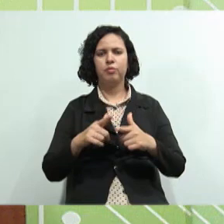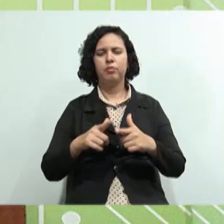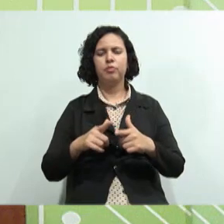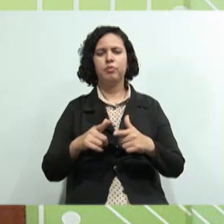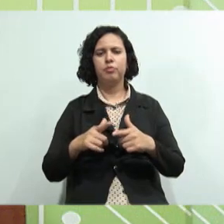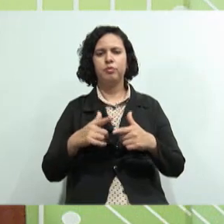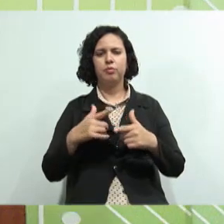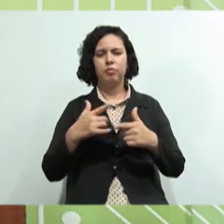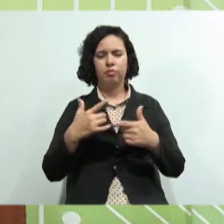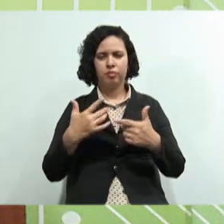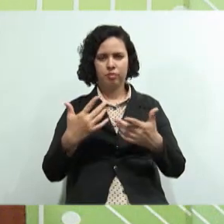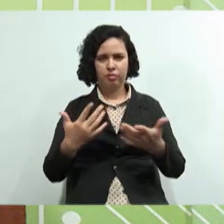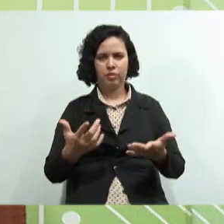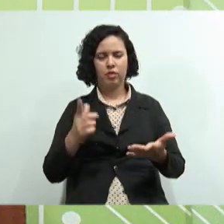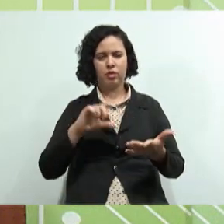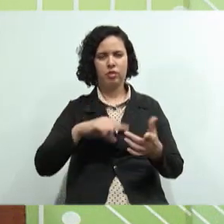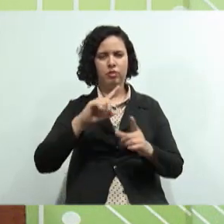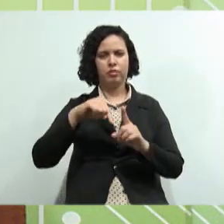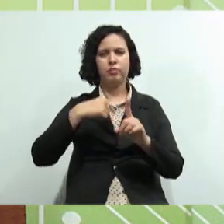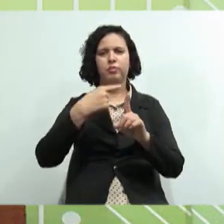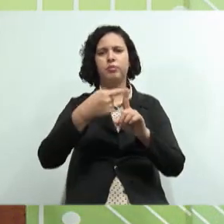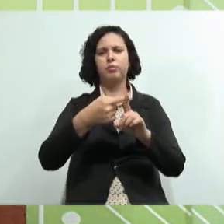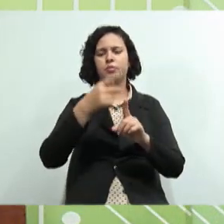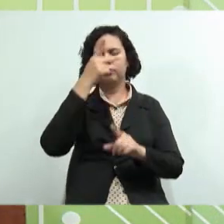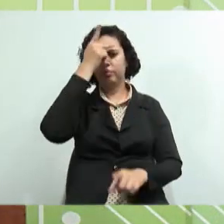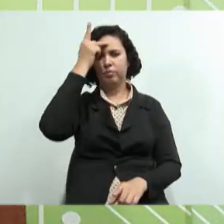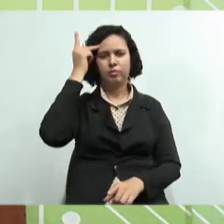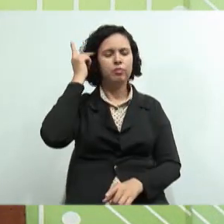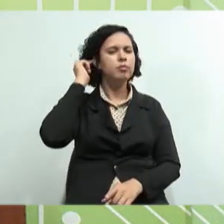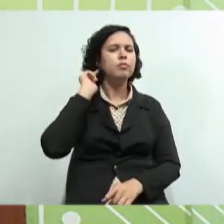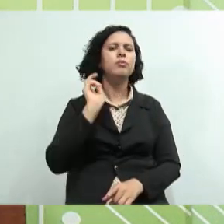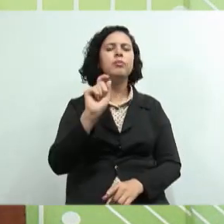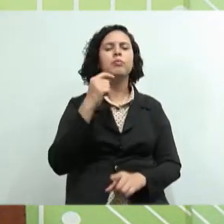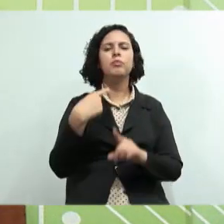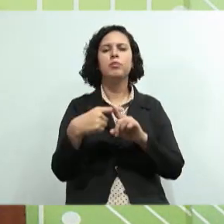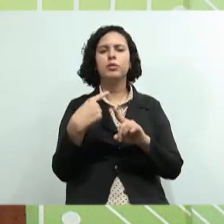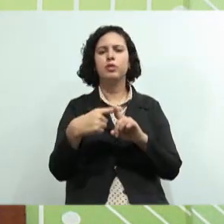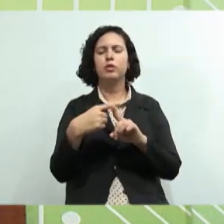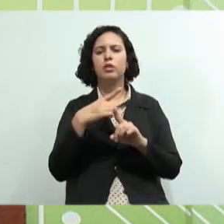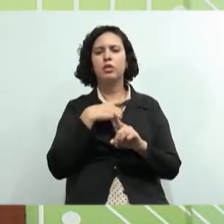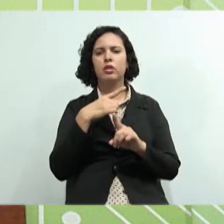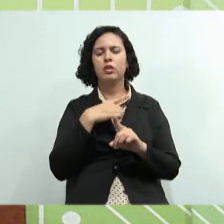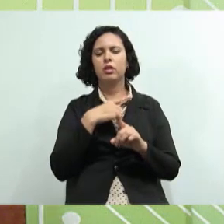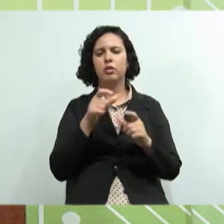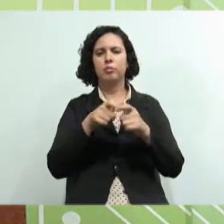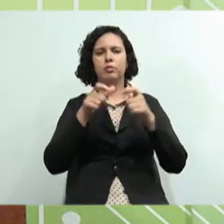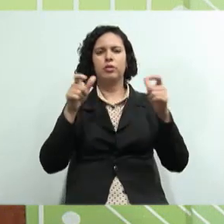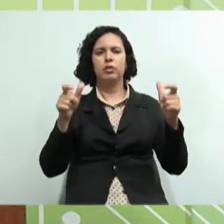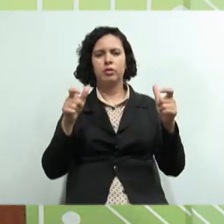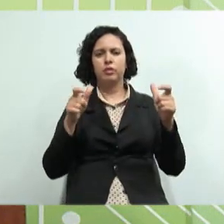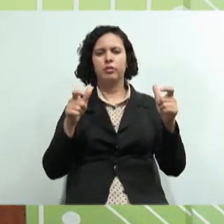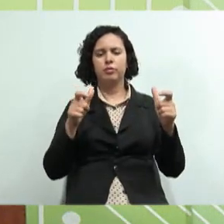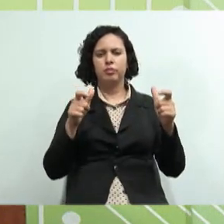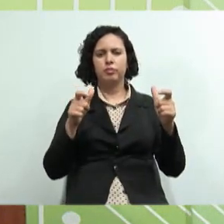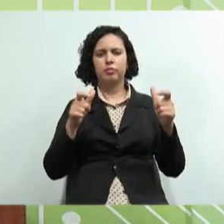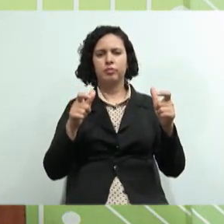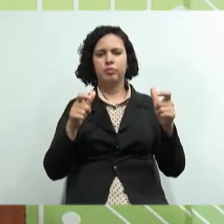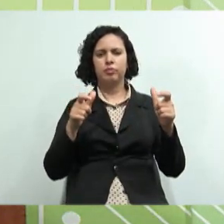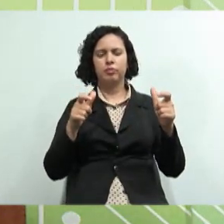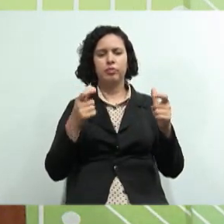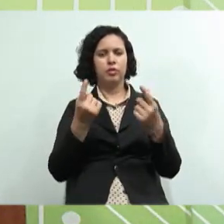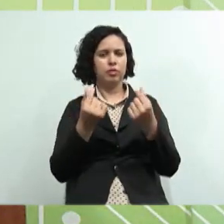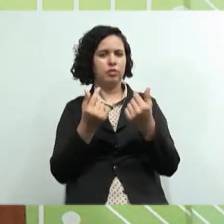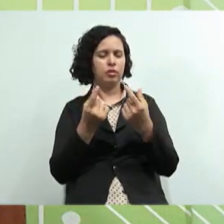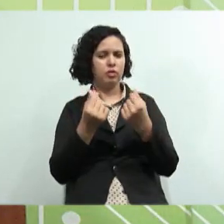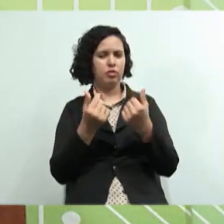muito positivo para o consumidor. Ele acaba tendo como se fosse uma concorrência maior, e isso mantém os preços mais estáveis e